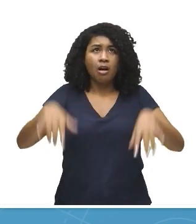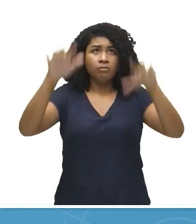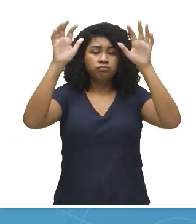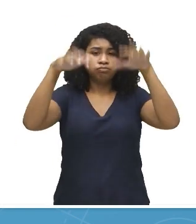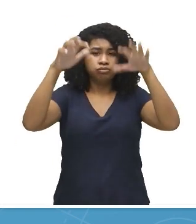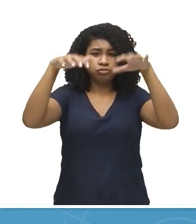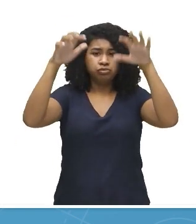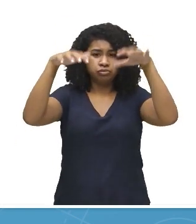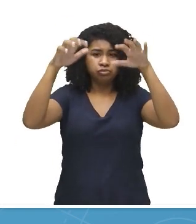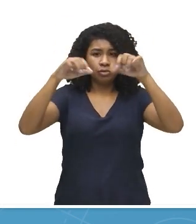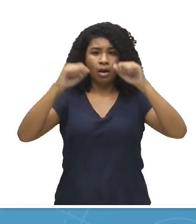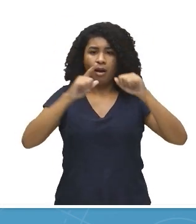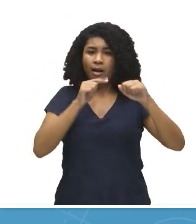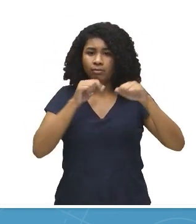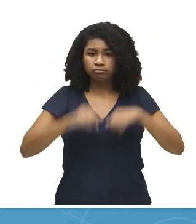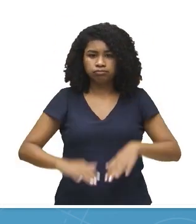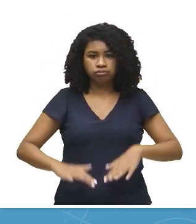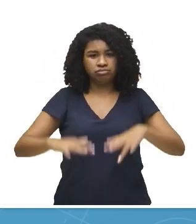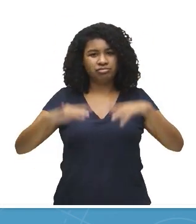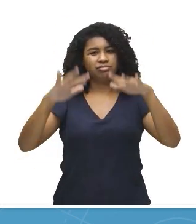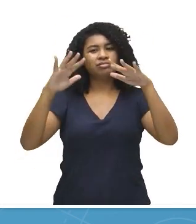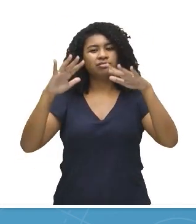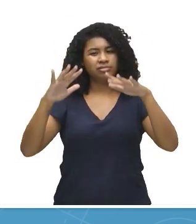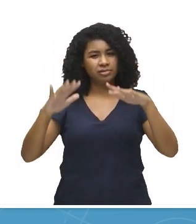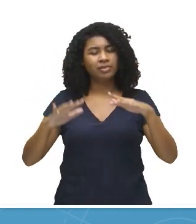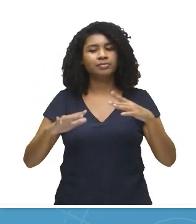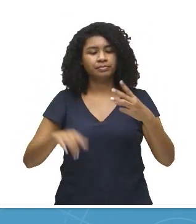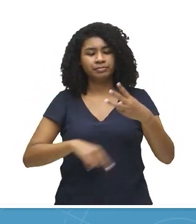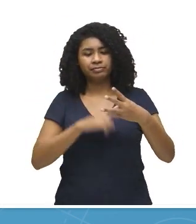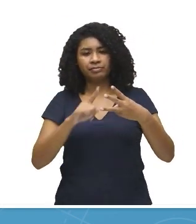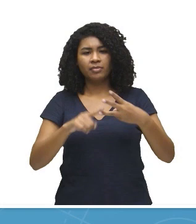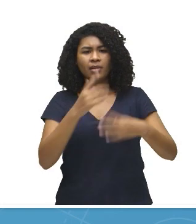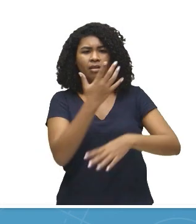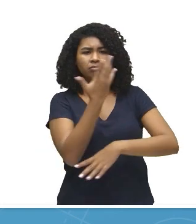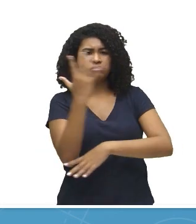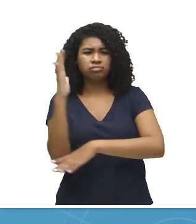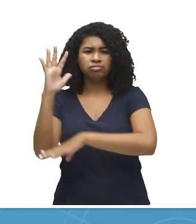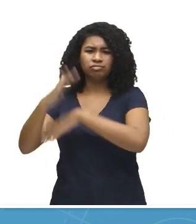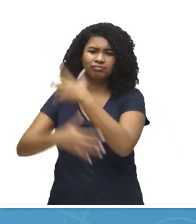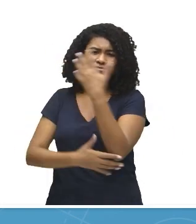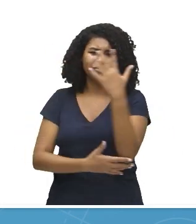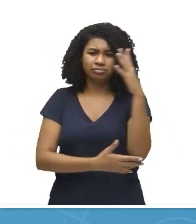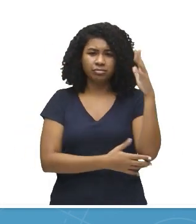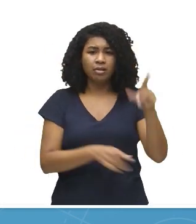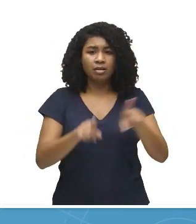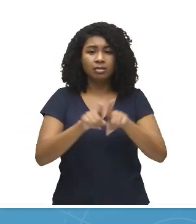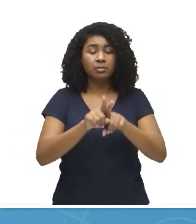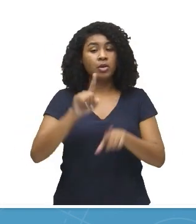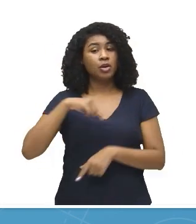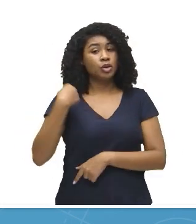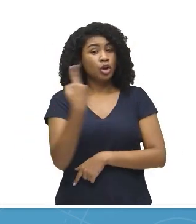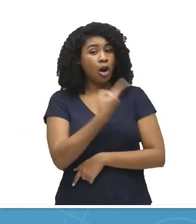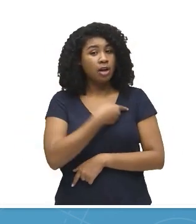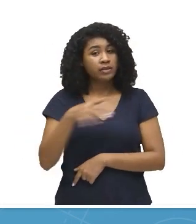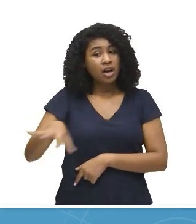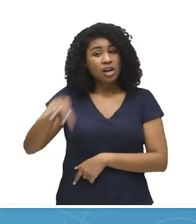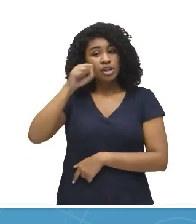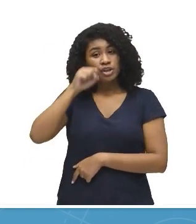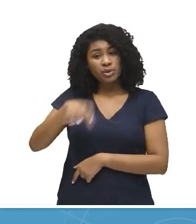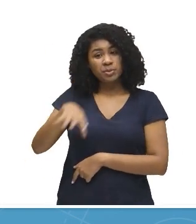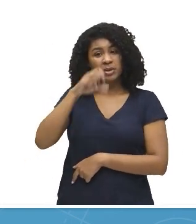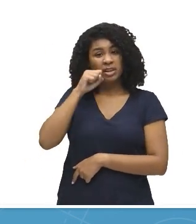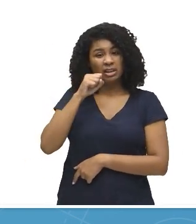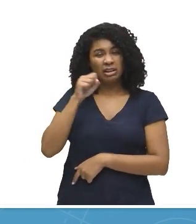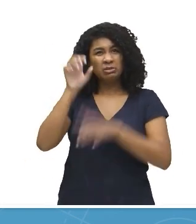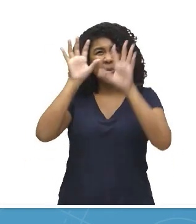o solo, as florestas, então tudo isso, e nós também, né, ao respirarmos, a gente